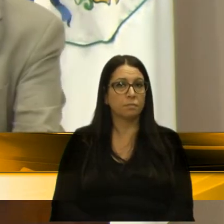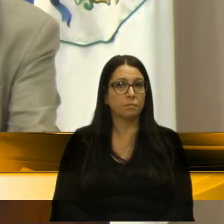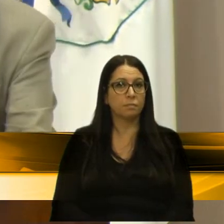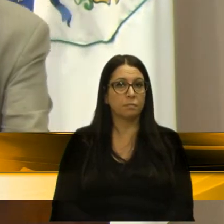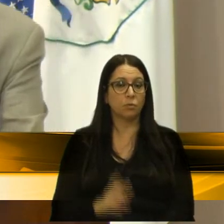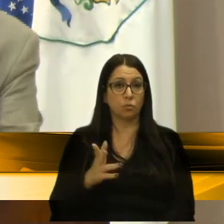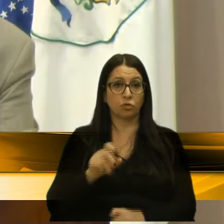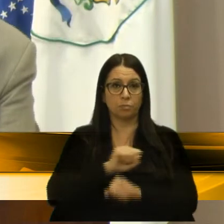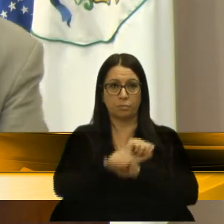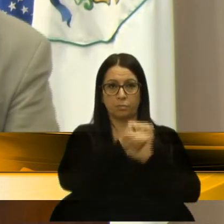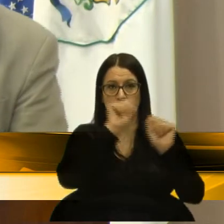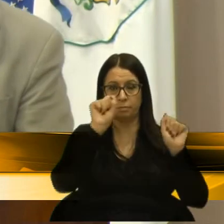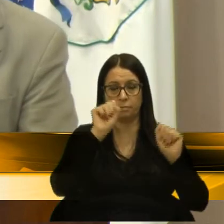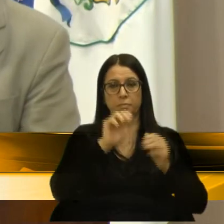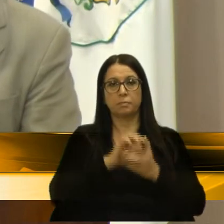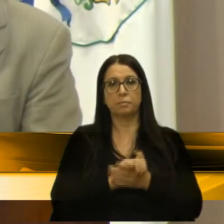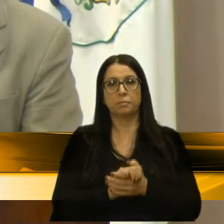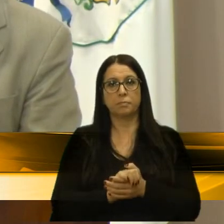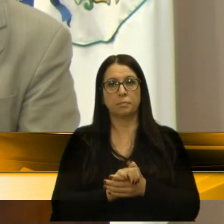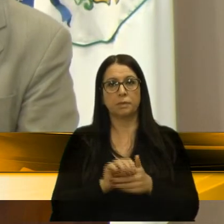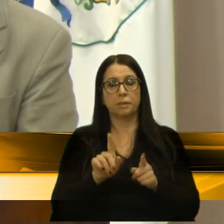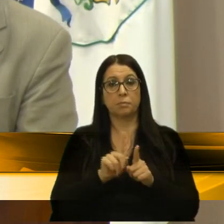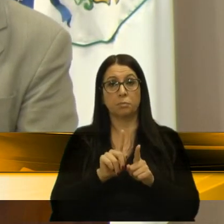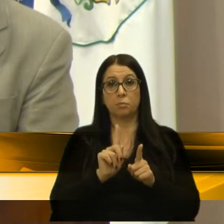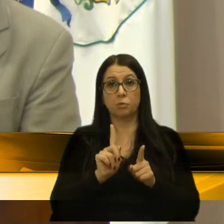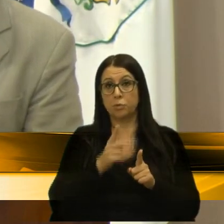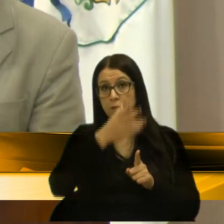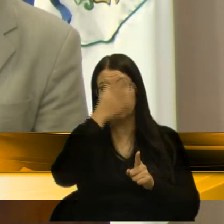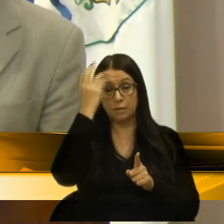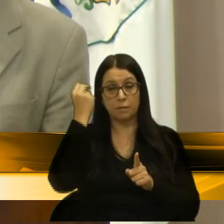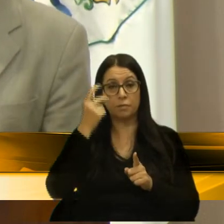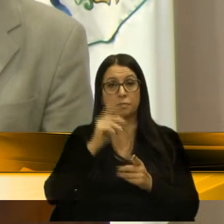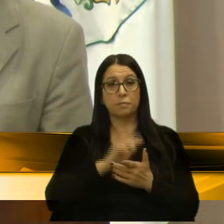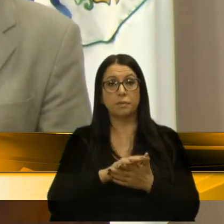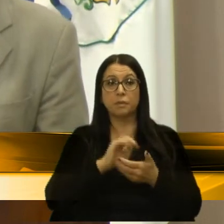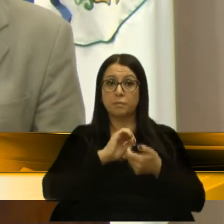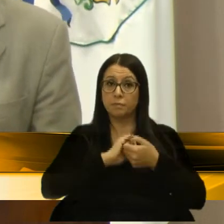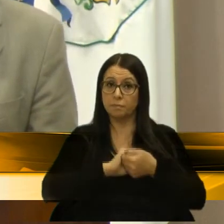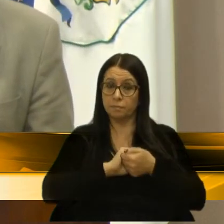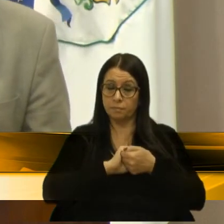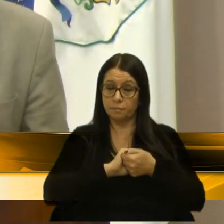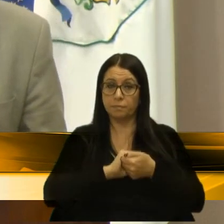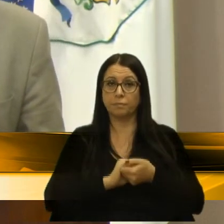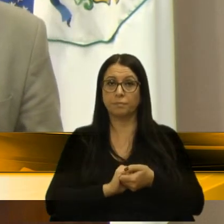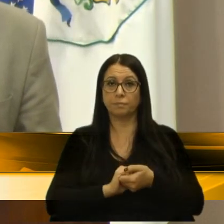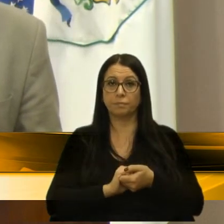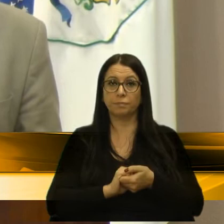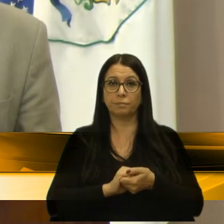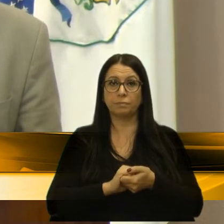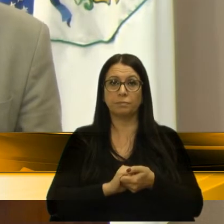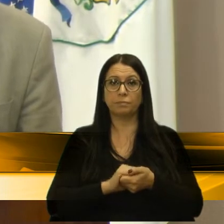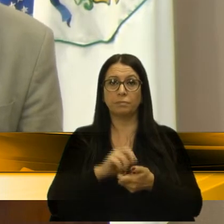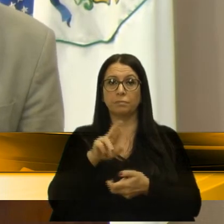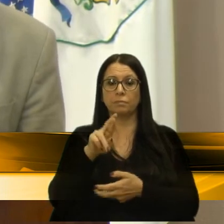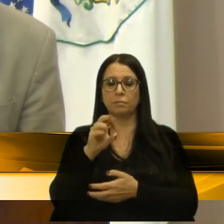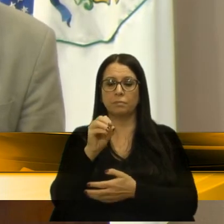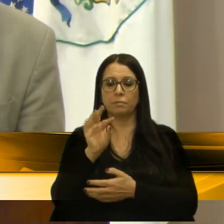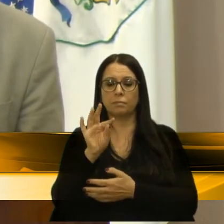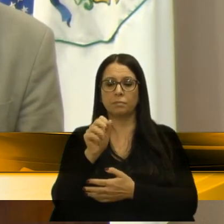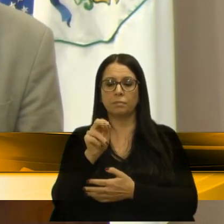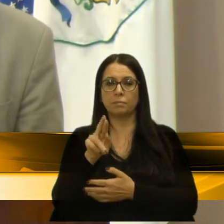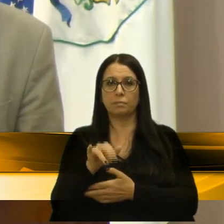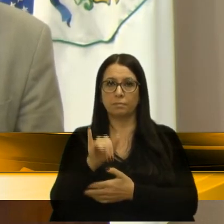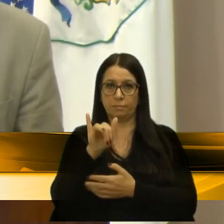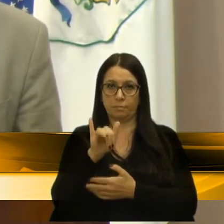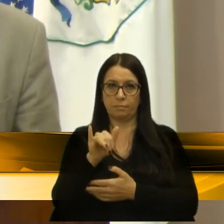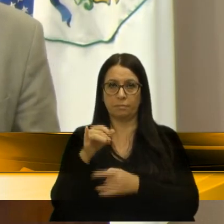de hoje. Também não poderíamos deixar de fazer uma saudação ao Rotary Clube Pérola das